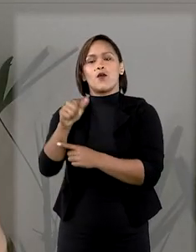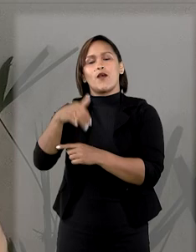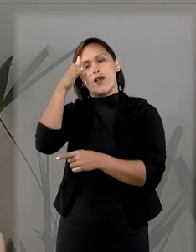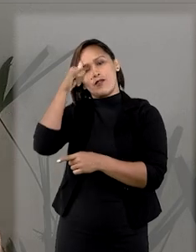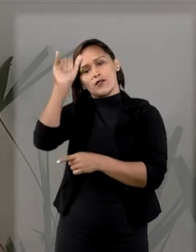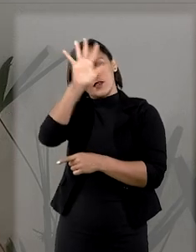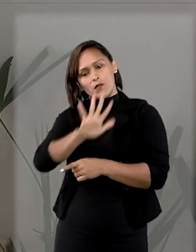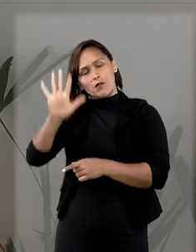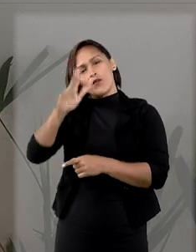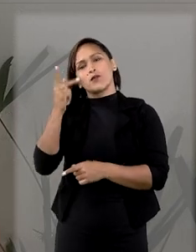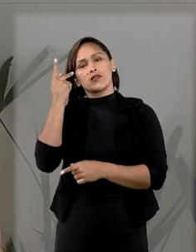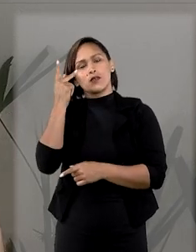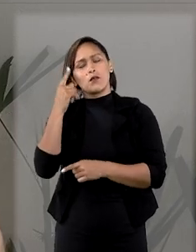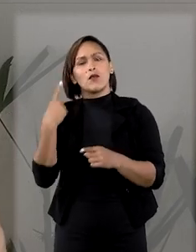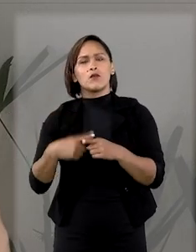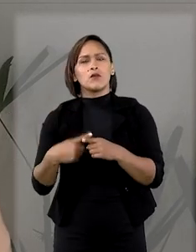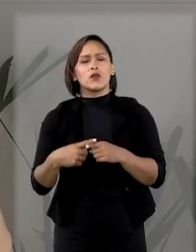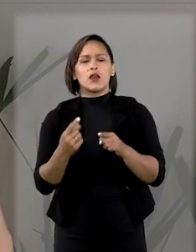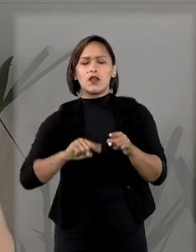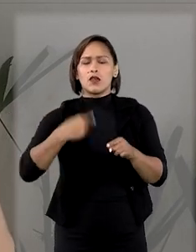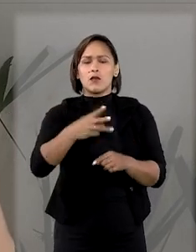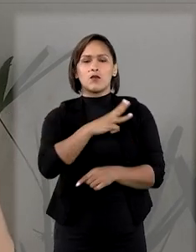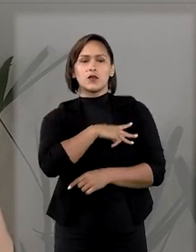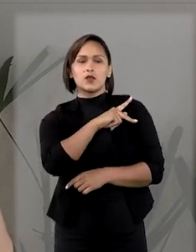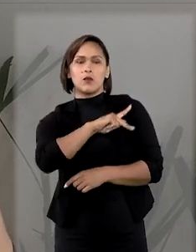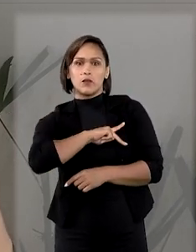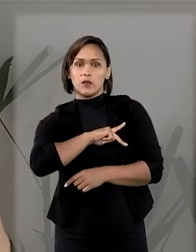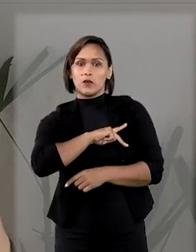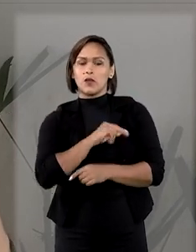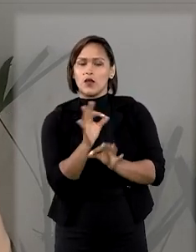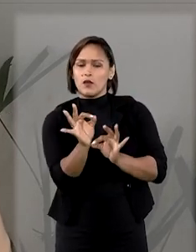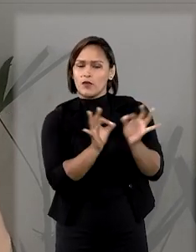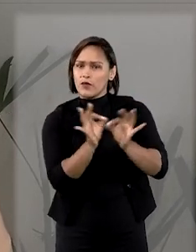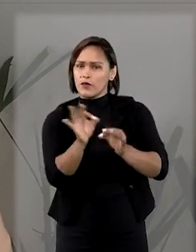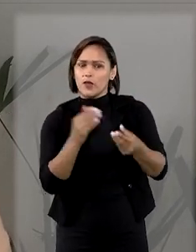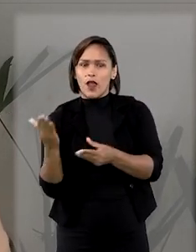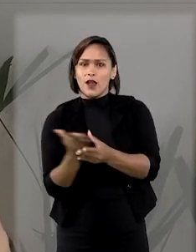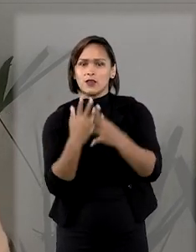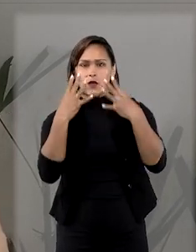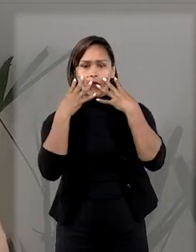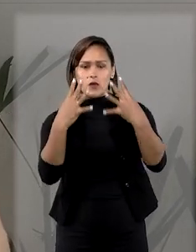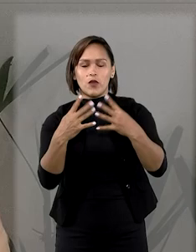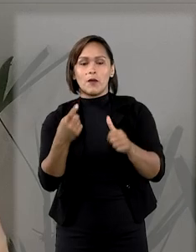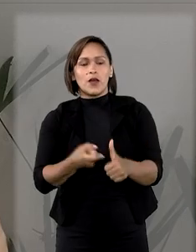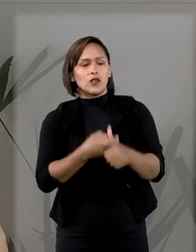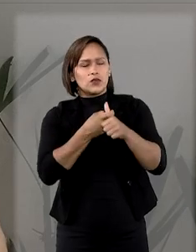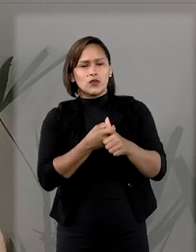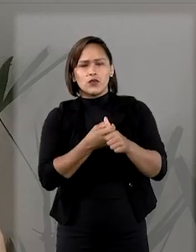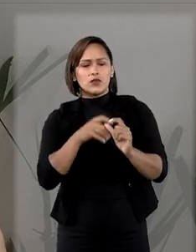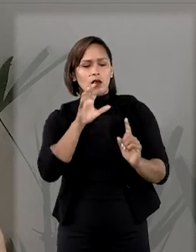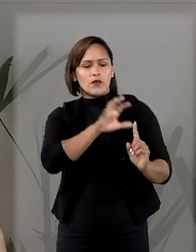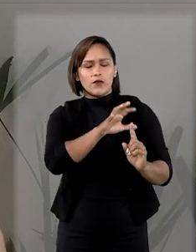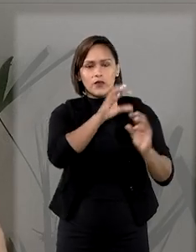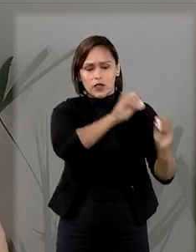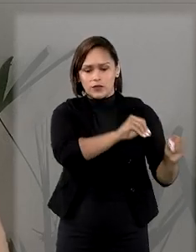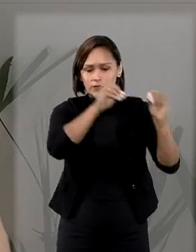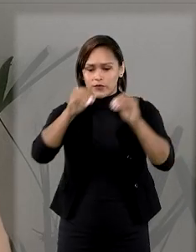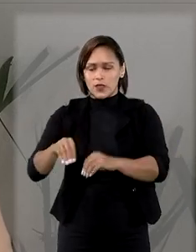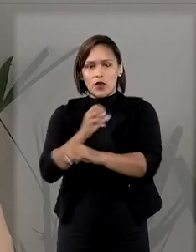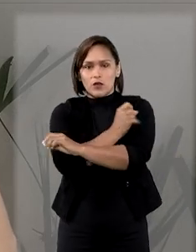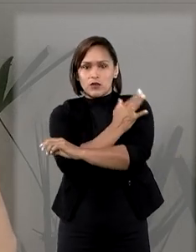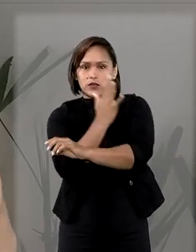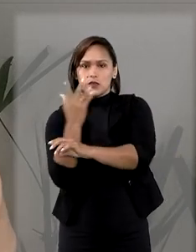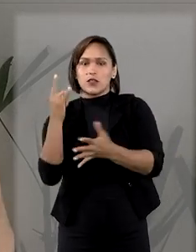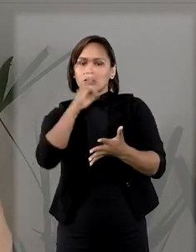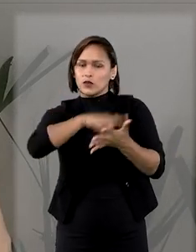da Fazenda Pública de São Paulo, depois que o Ministério Público Estadual ajuizou a ação civil pública para sustar os efeitos das licenças